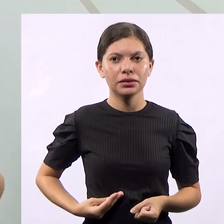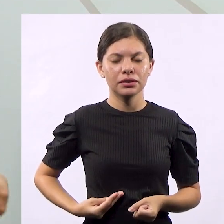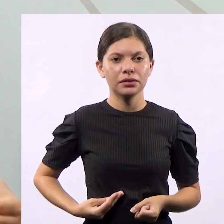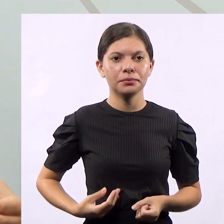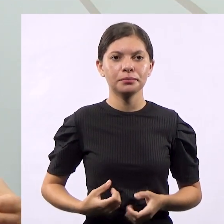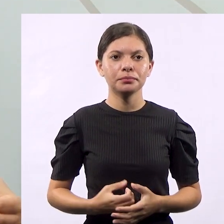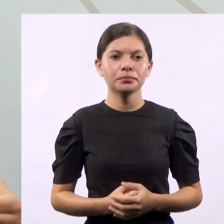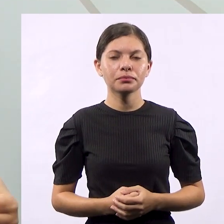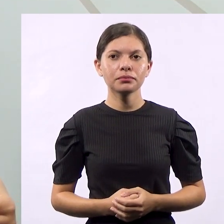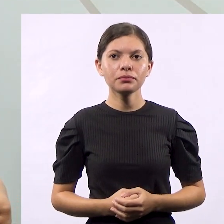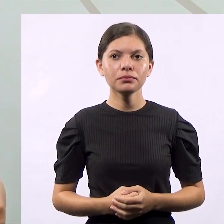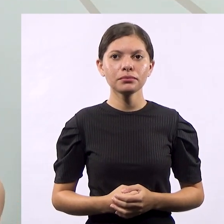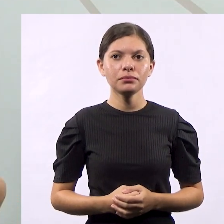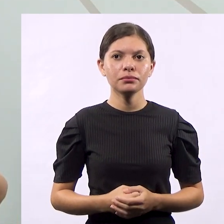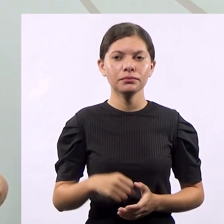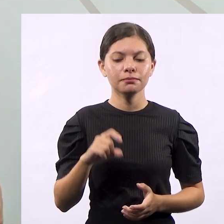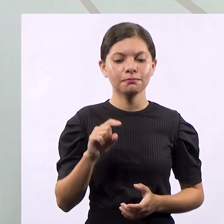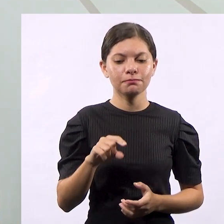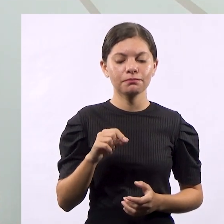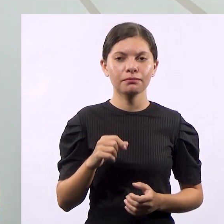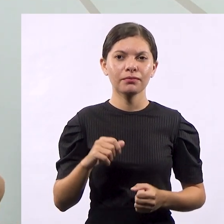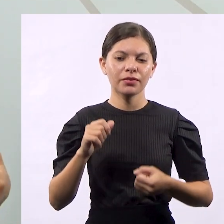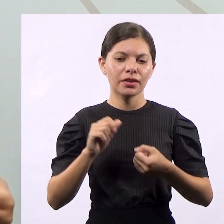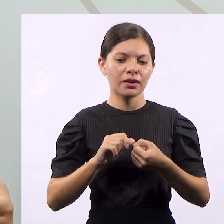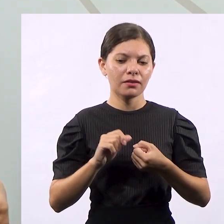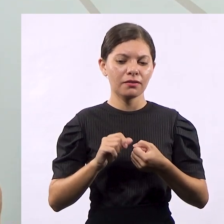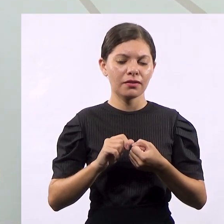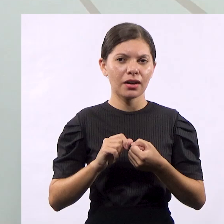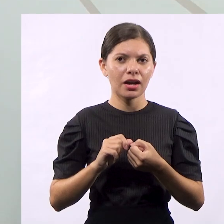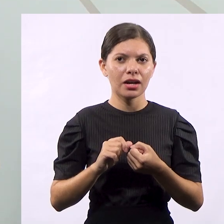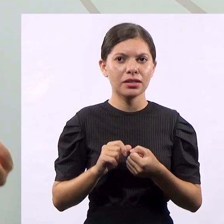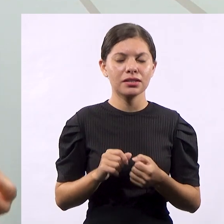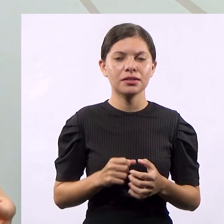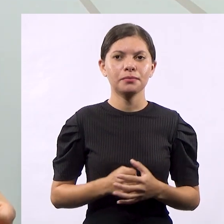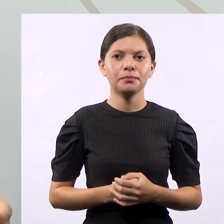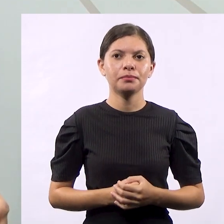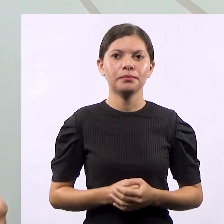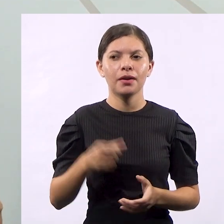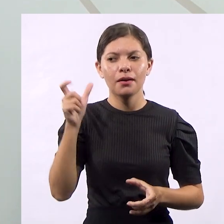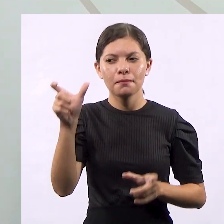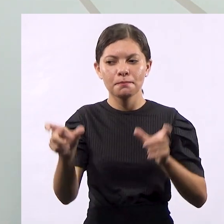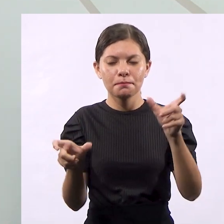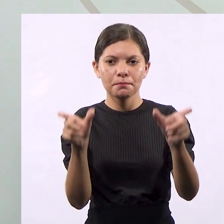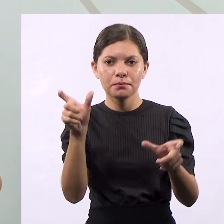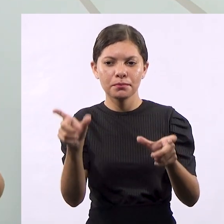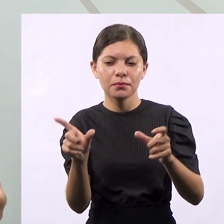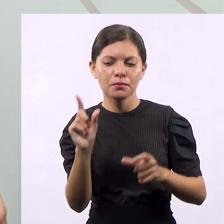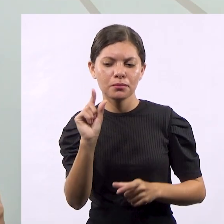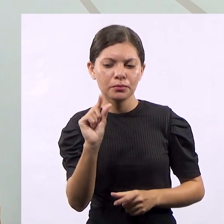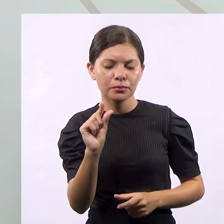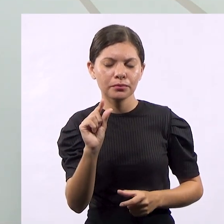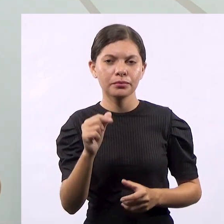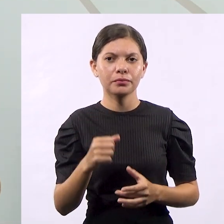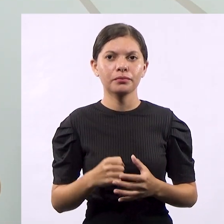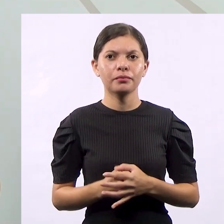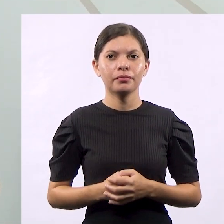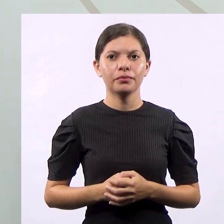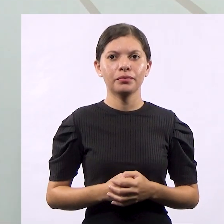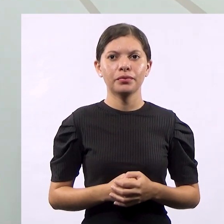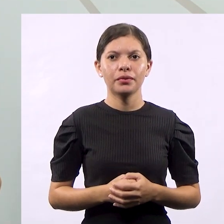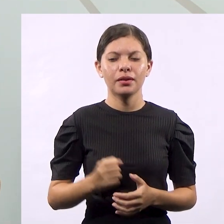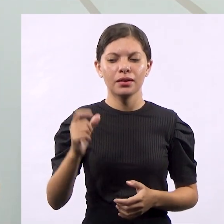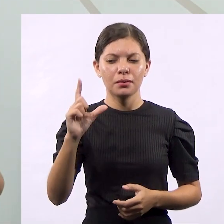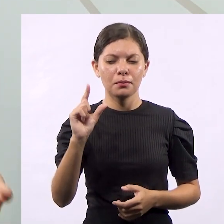públicas educacionais, porque quando ela de fato contempla as minorias, e aí a gente volta a falar que as